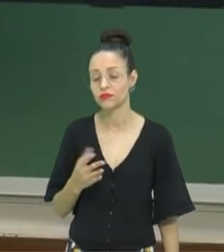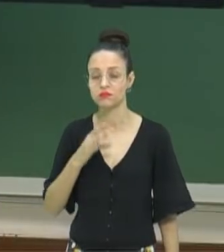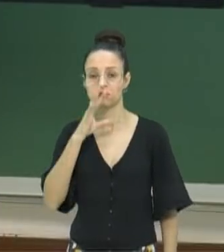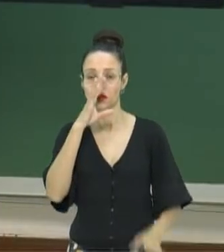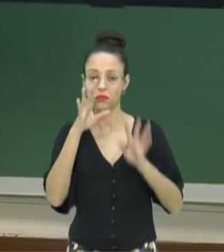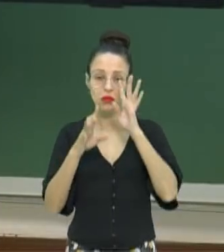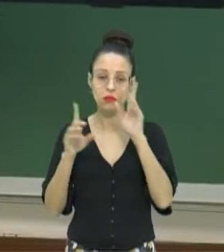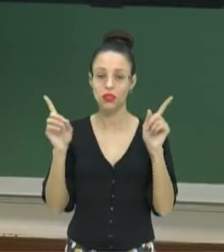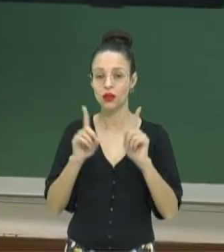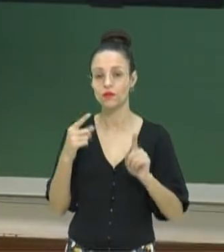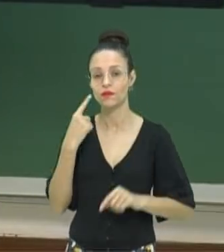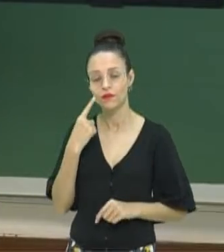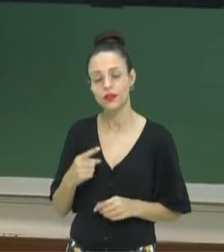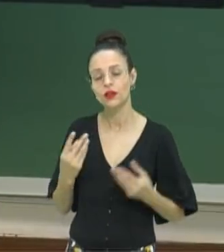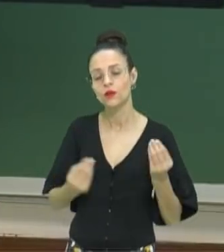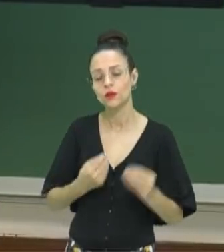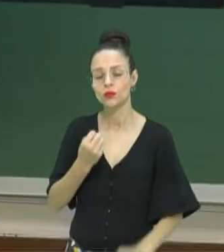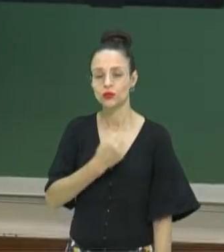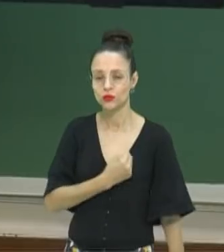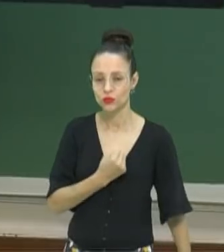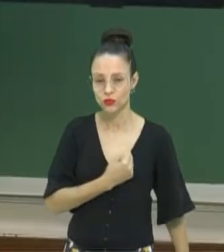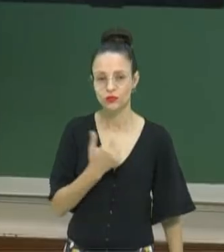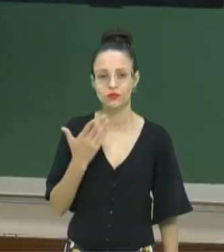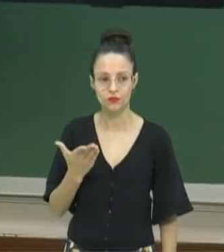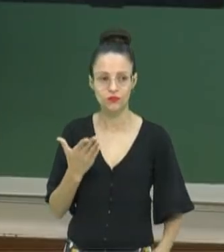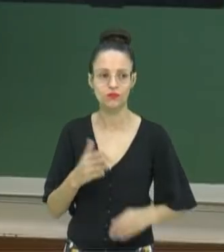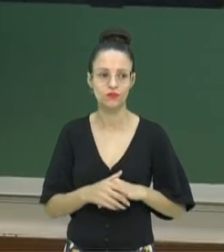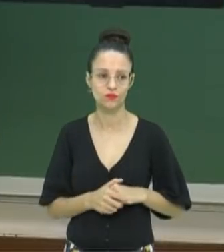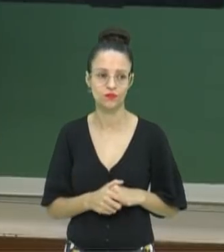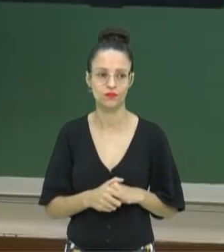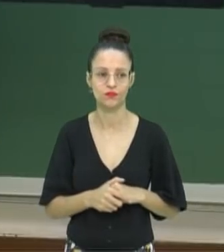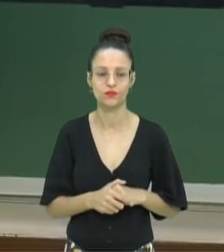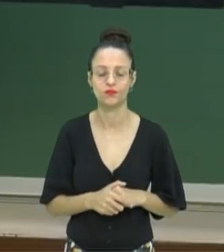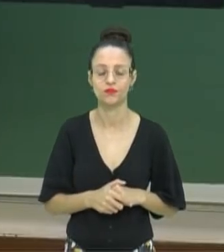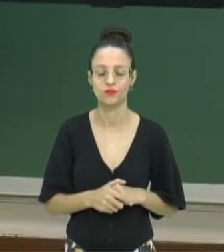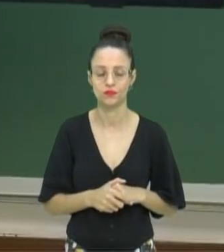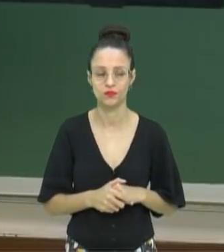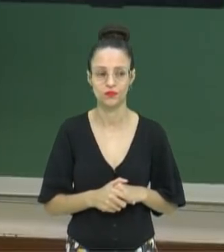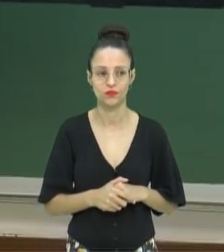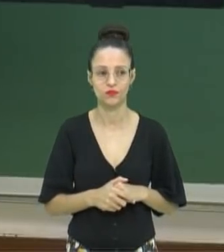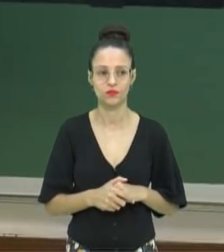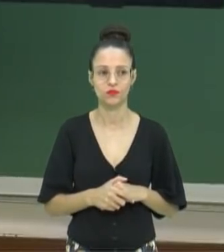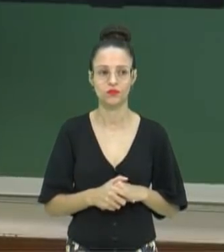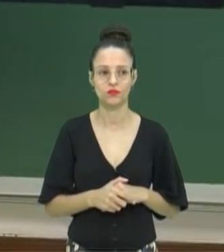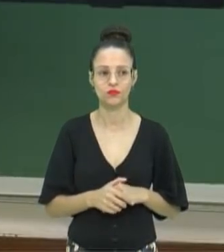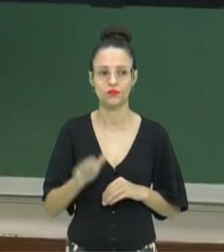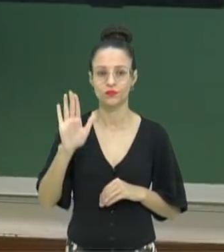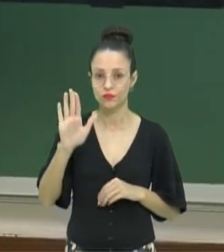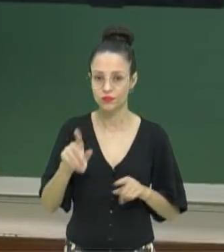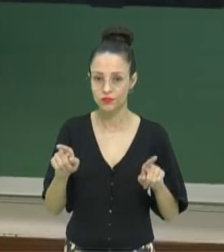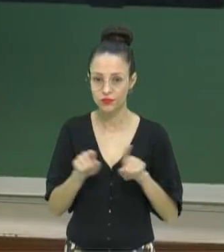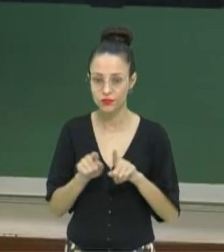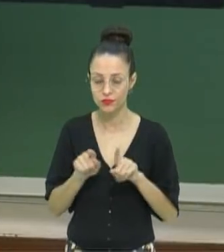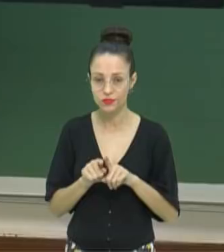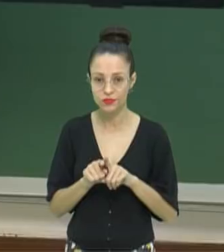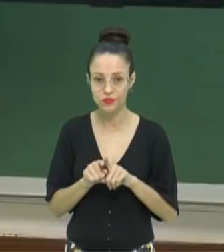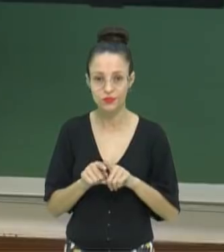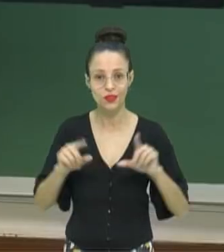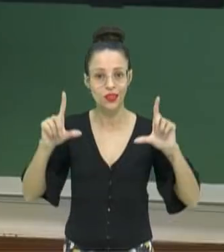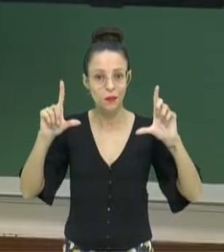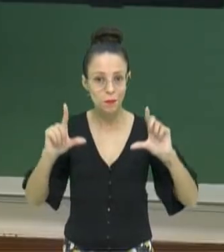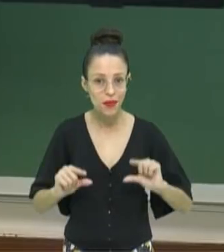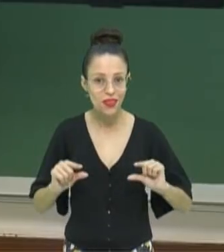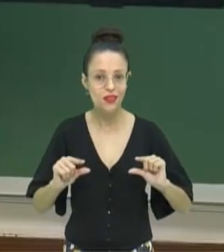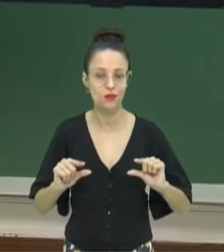qualquer jeito, porque de repente você não vai ter uma medida que você precise, tá bom? E detalhe, quanto menos figura